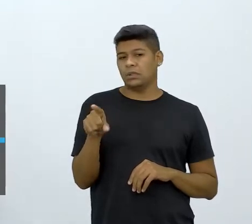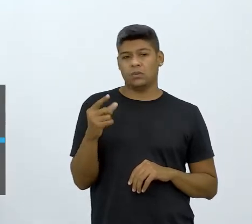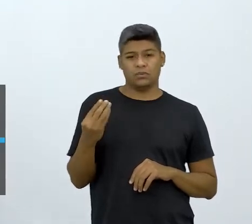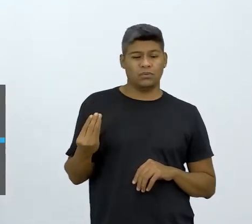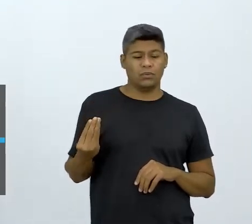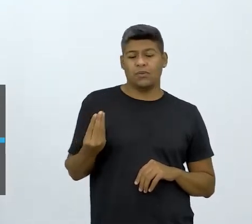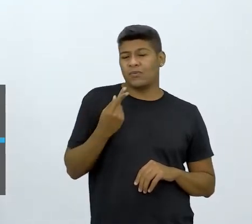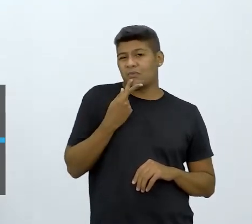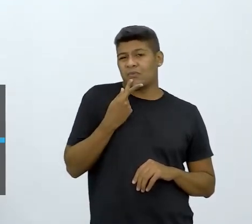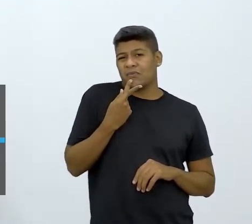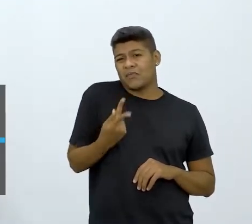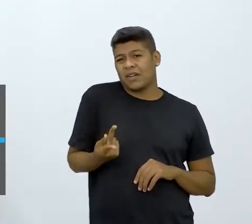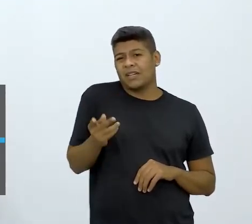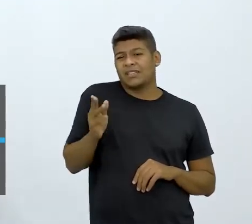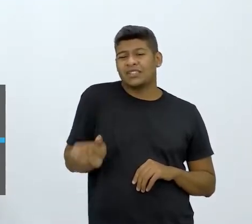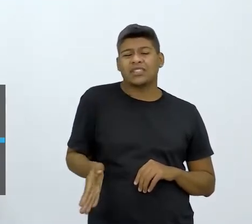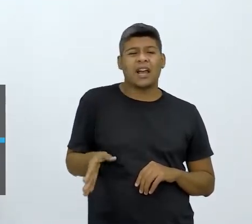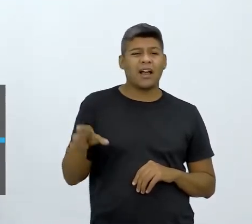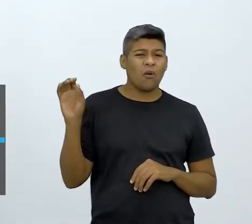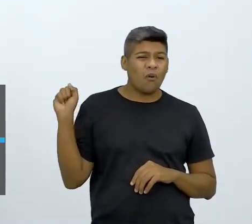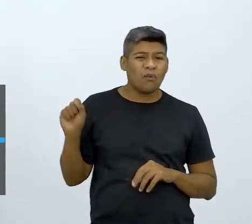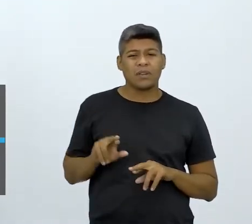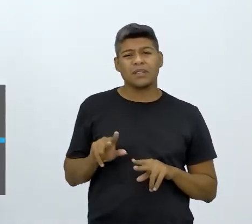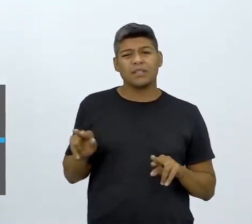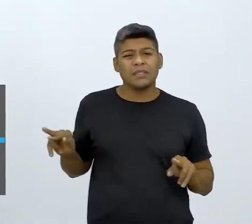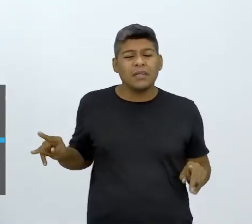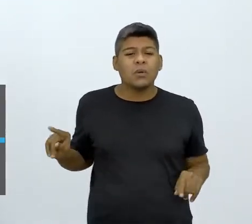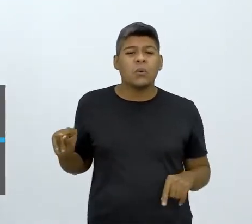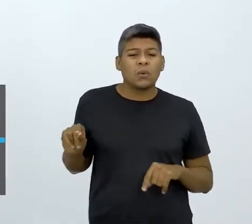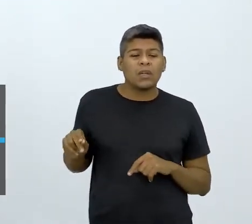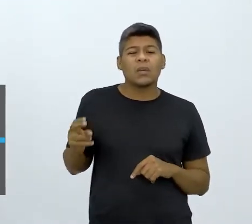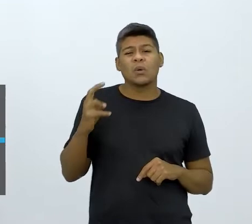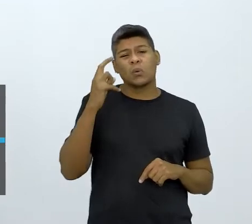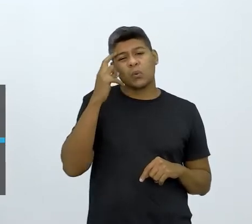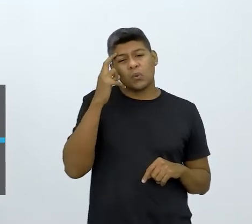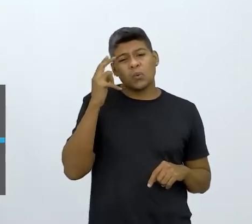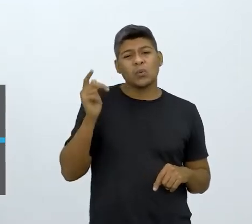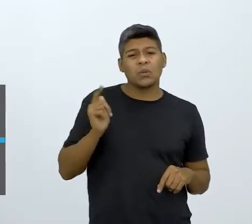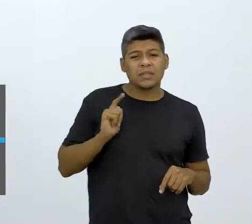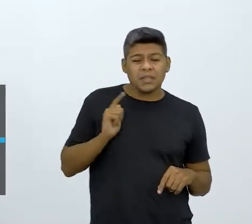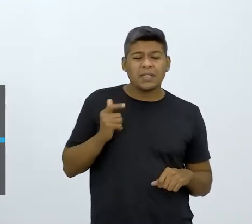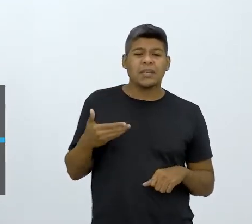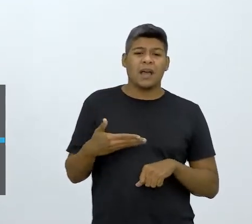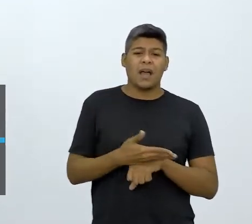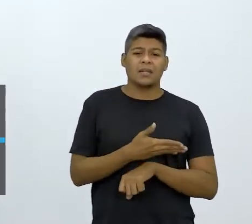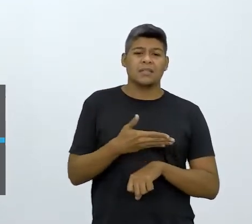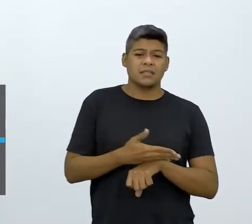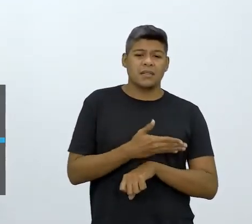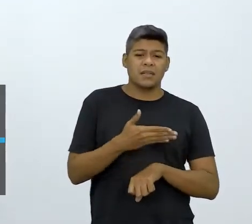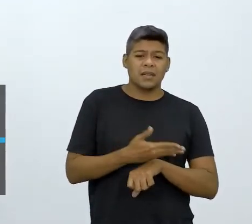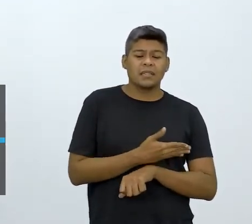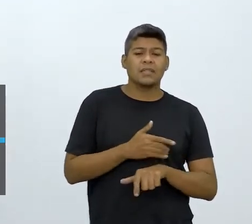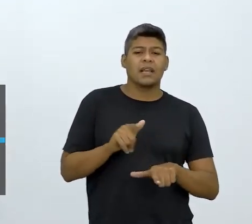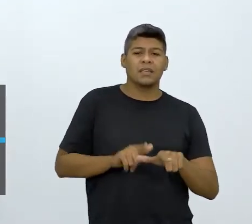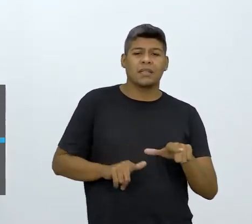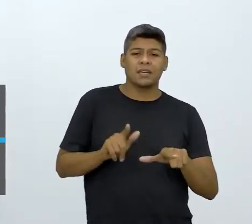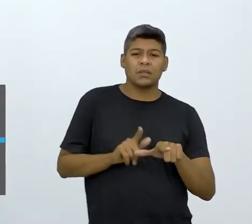nomear. Eu já escutei tantas vezes que cultura é alguém que tem muito acesso à